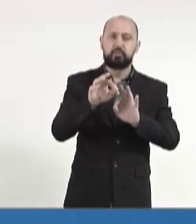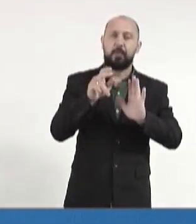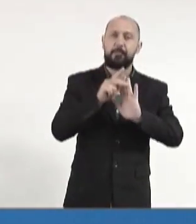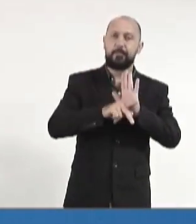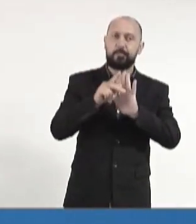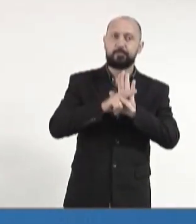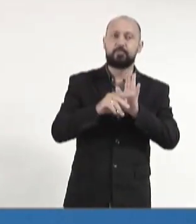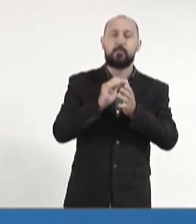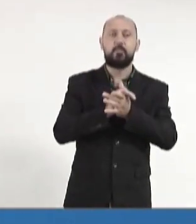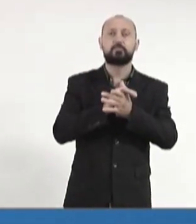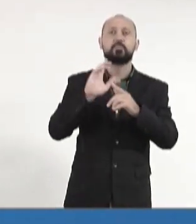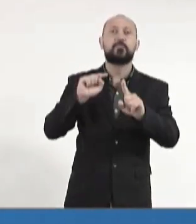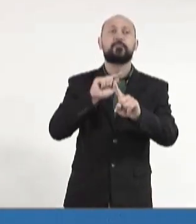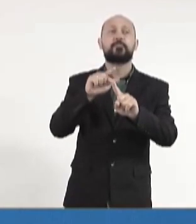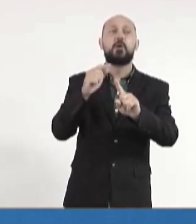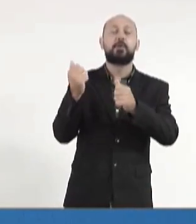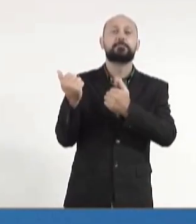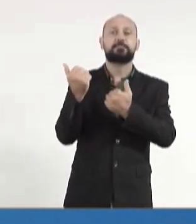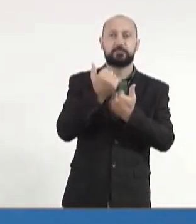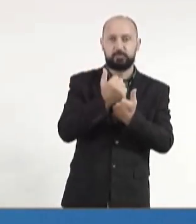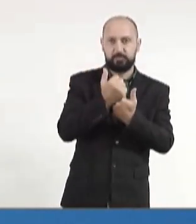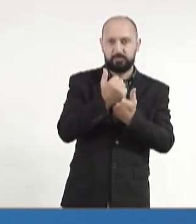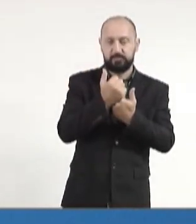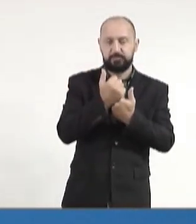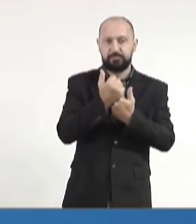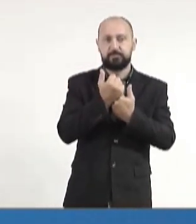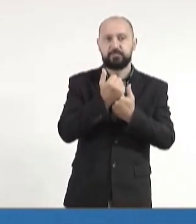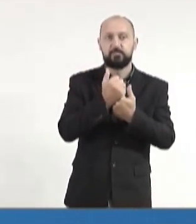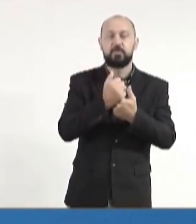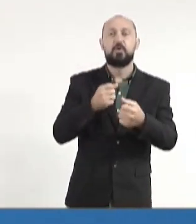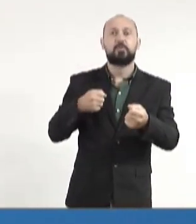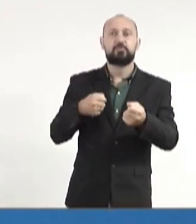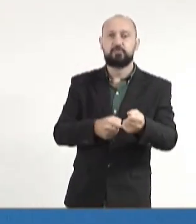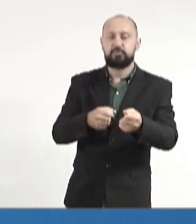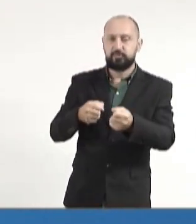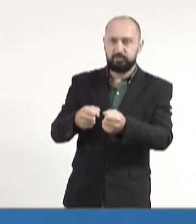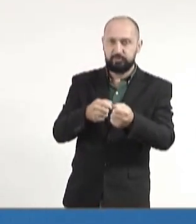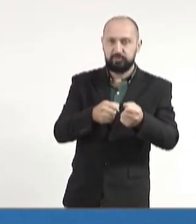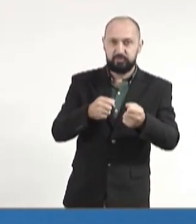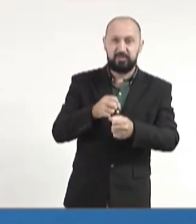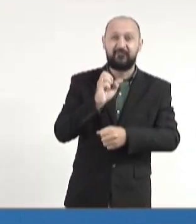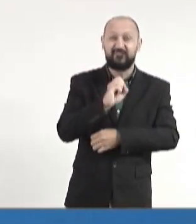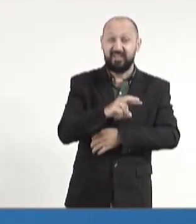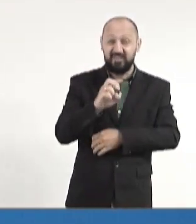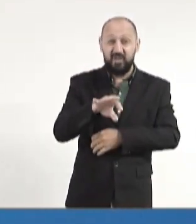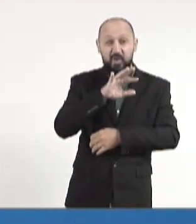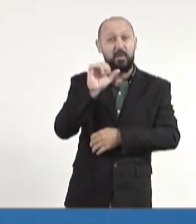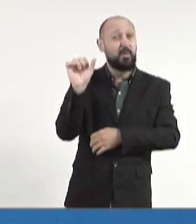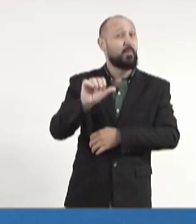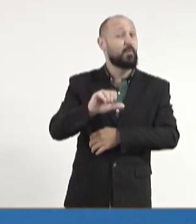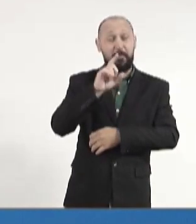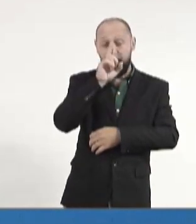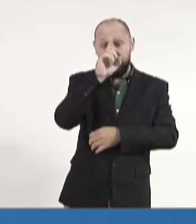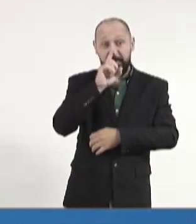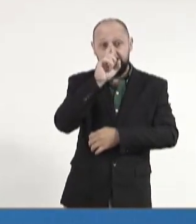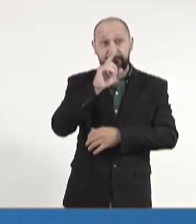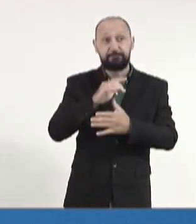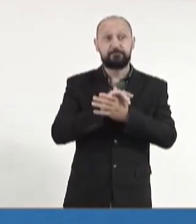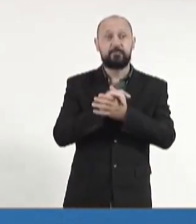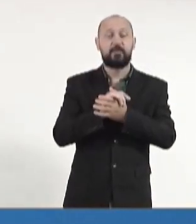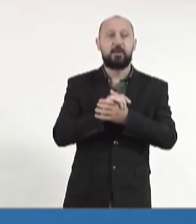Desenvolvimento Agrário e Agricultura Familiar, Paulo Teixeira. Não há ainda uma data para o lançamento da medida,